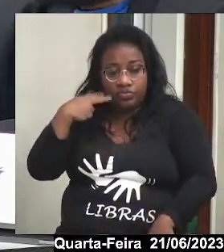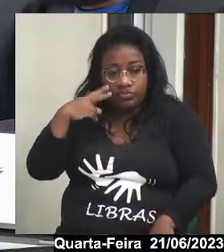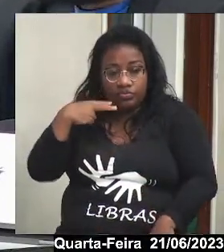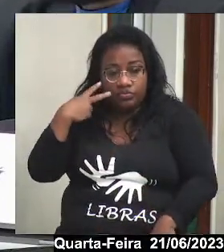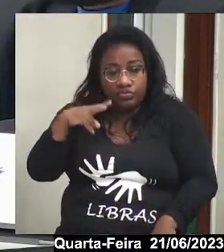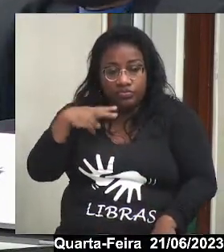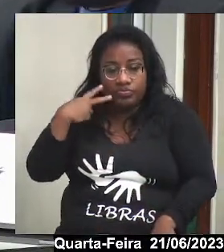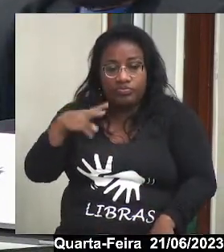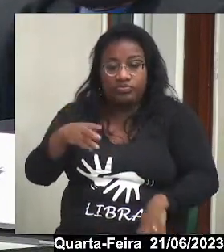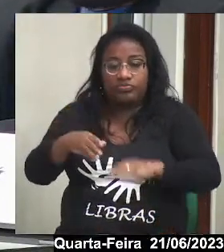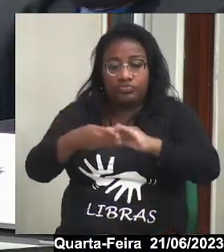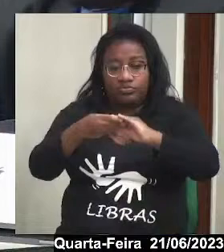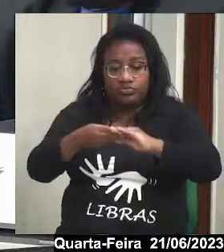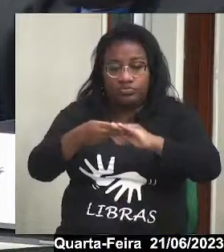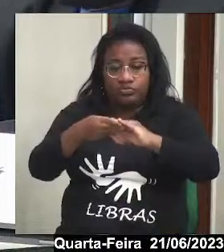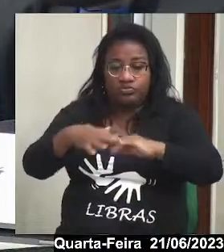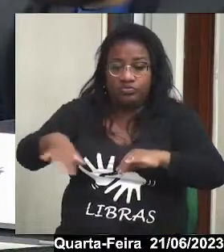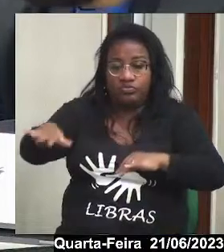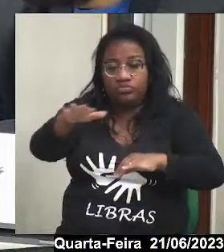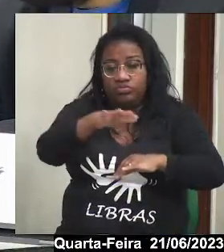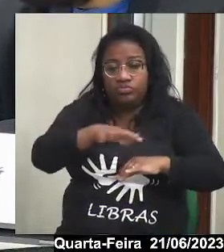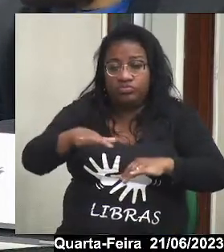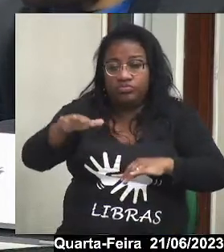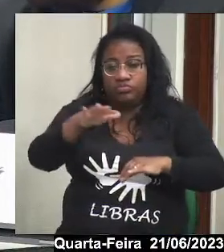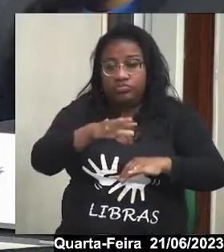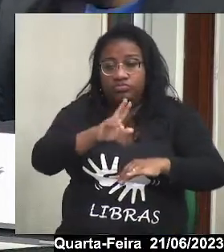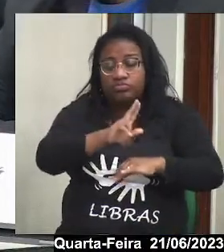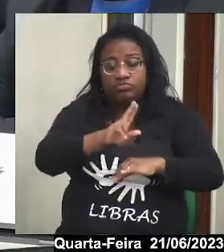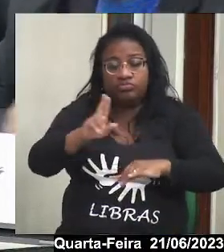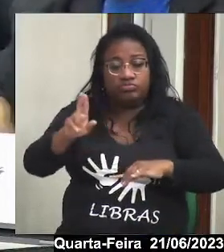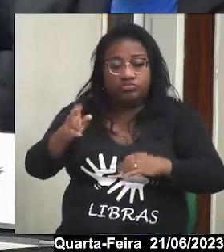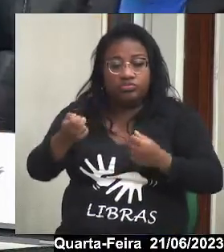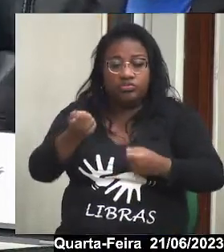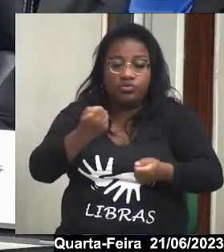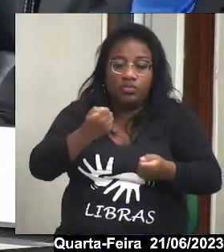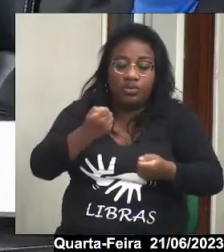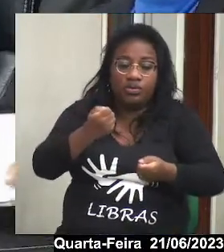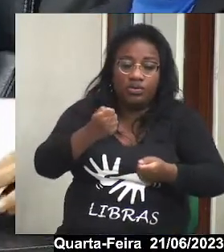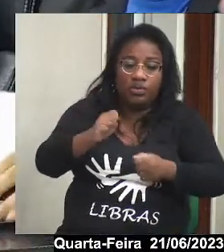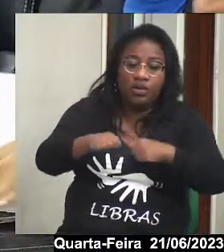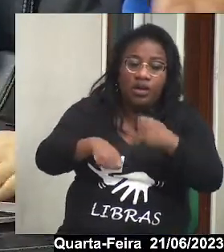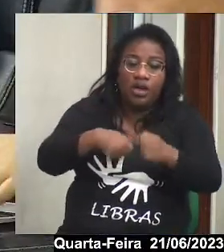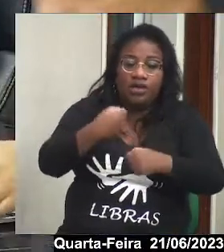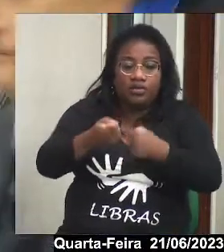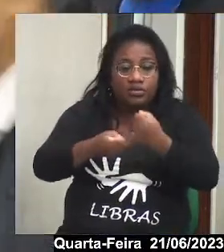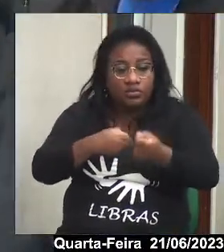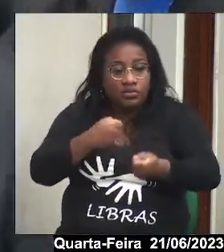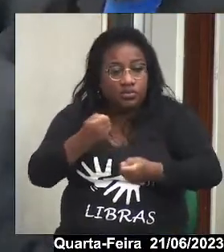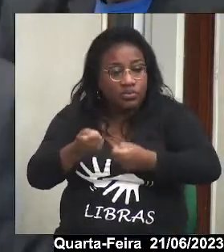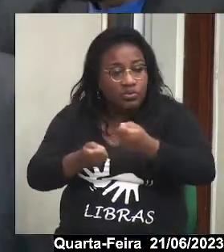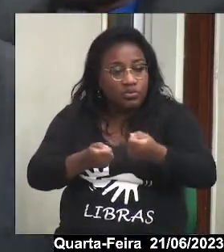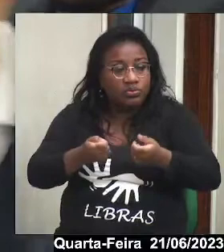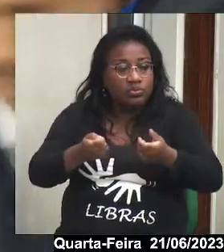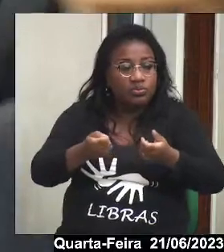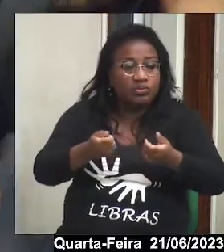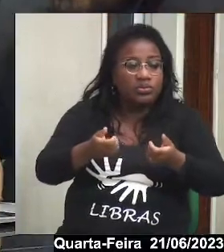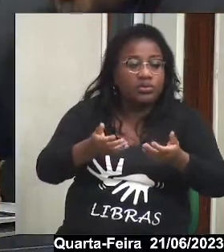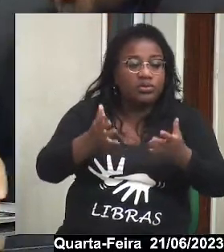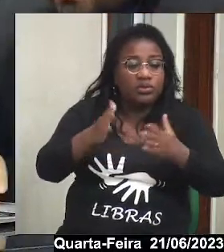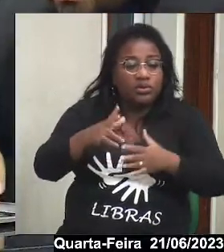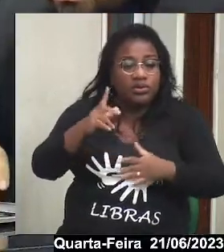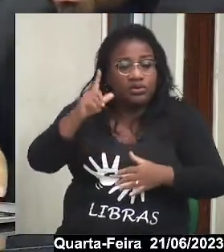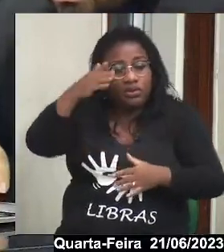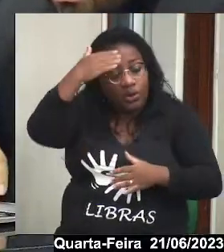Aline Santos, cumprimentar o público presente. Cumprimentar aqui em nome dos meus assessores Cacá e Helenilson, cumprimentar toda a equipe